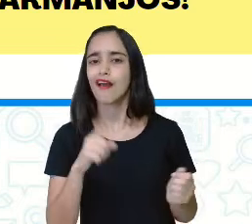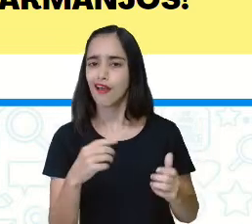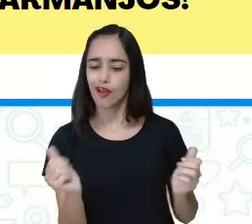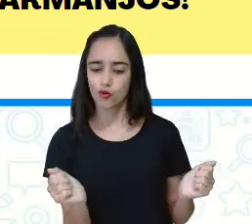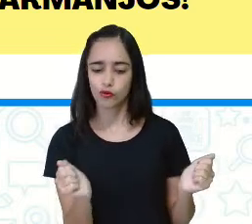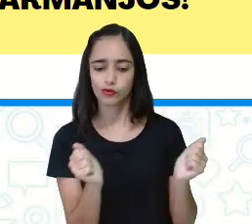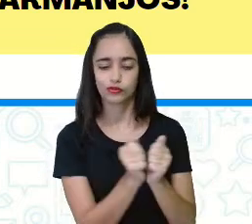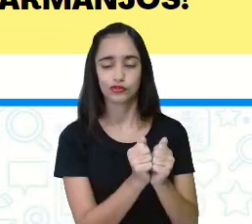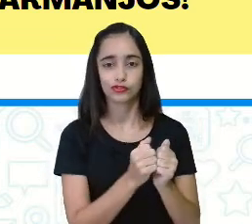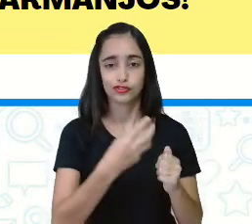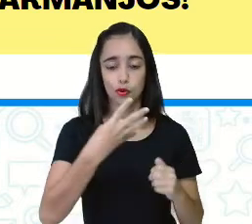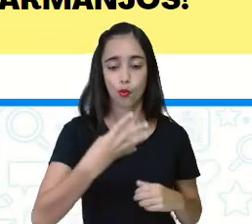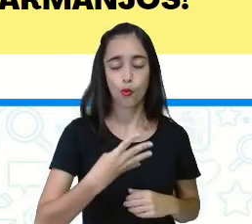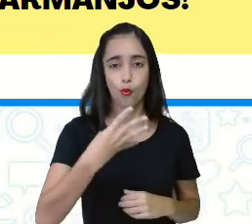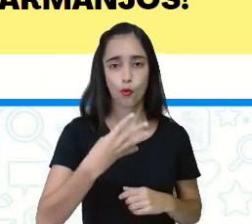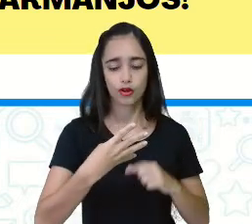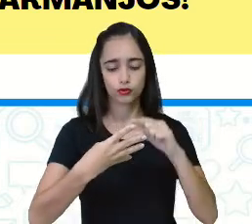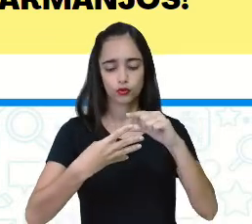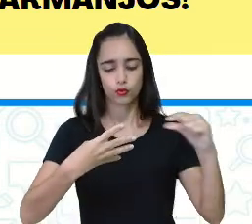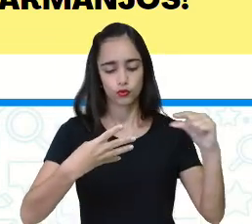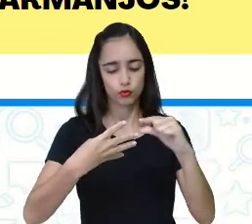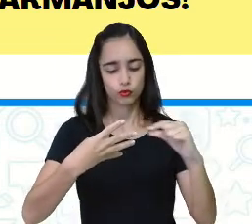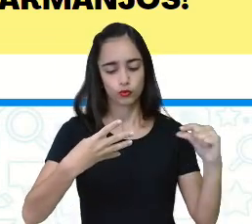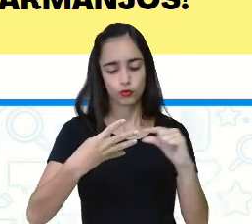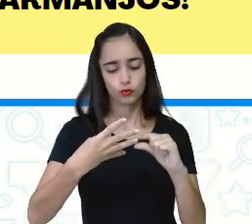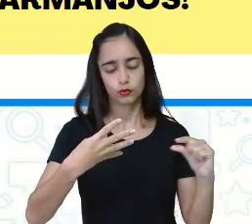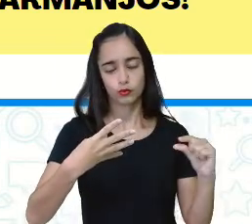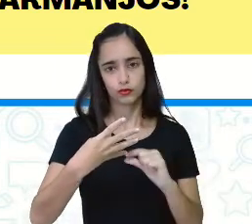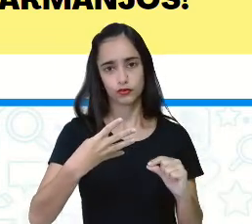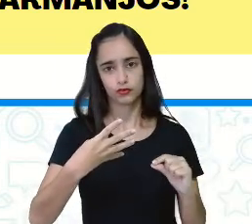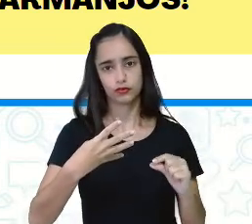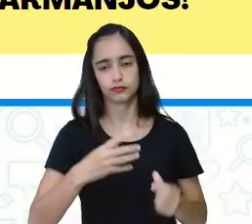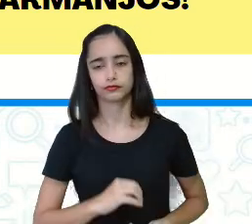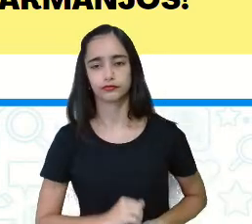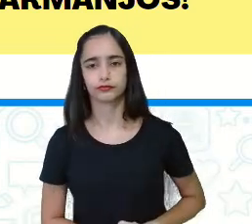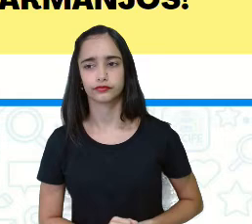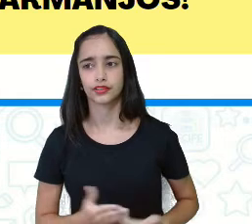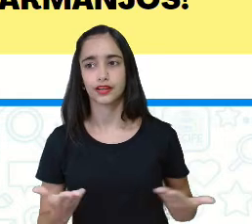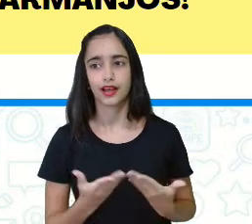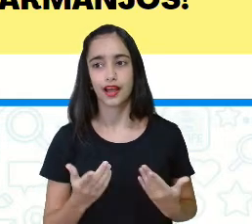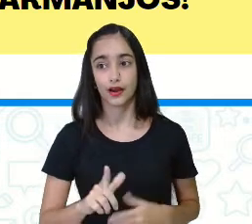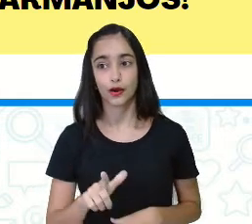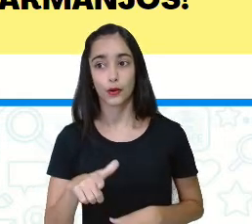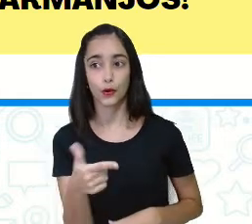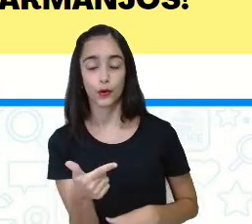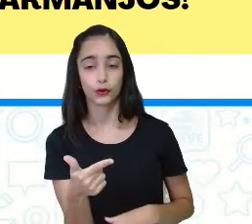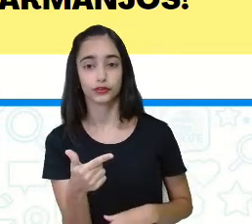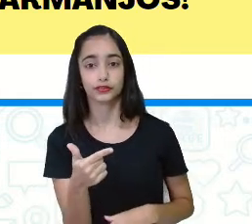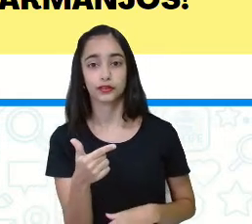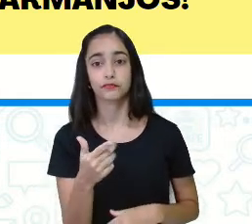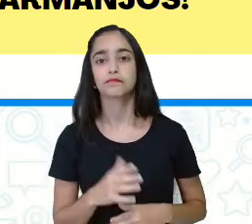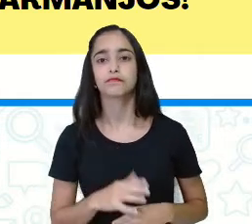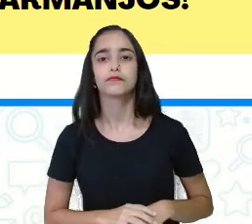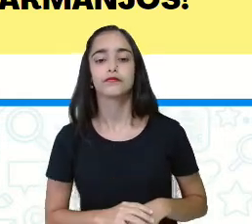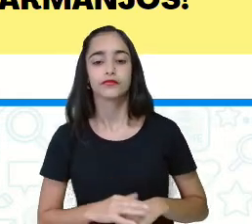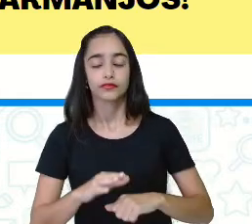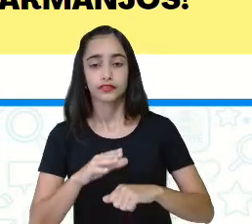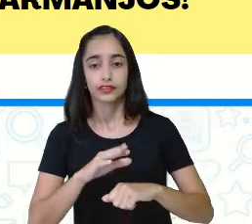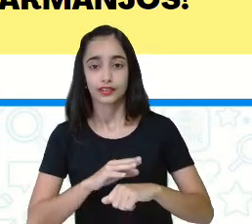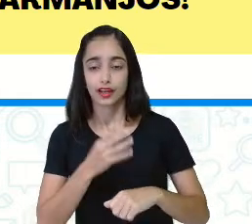uma estrofe. Vamos ler agora as 2 outras estrofes que estão pintadas de